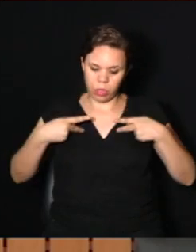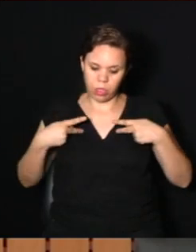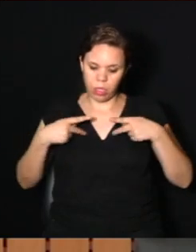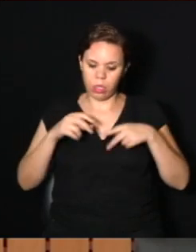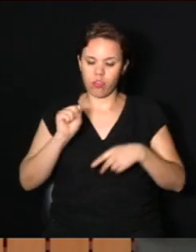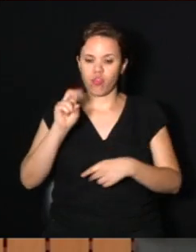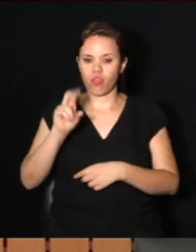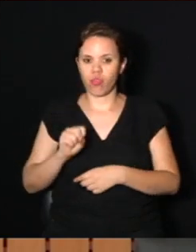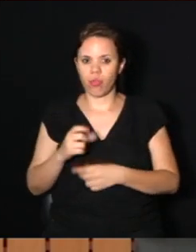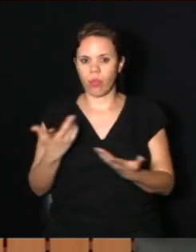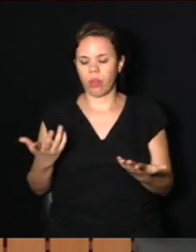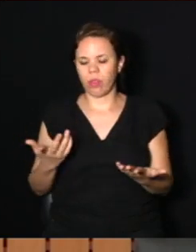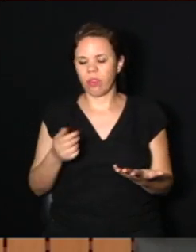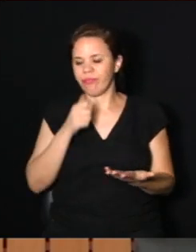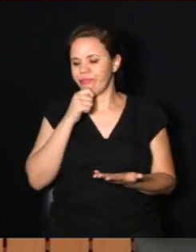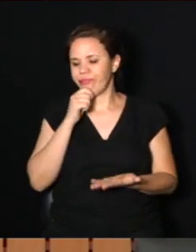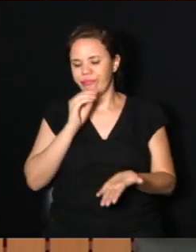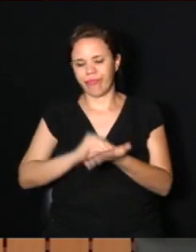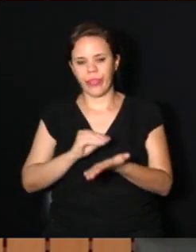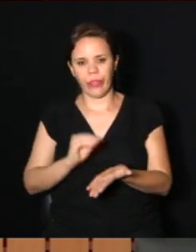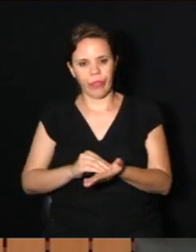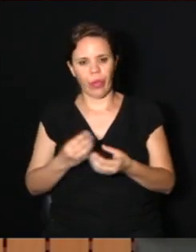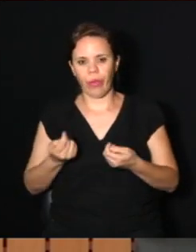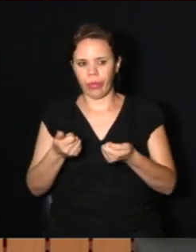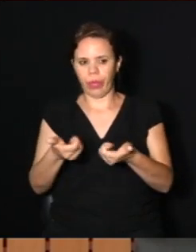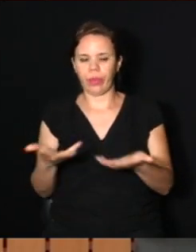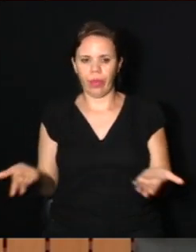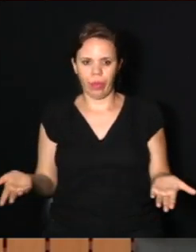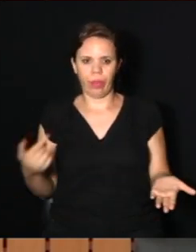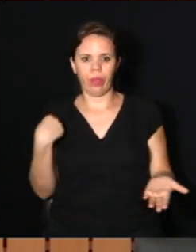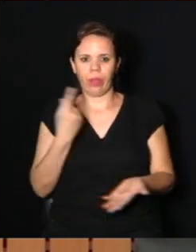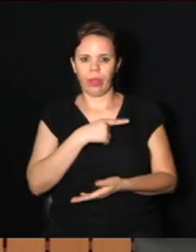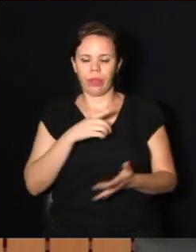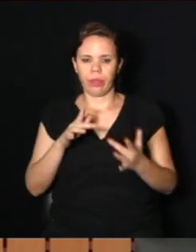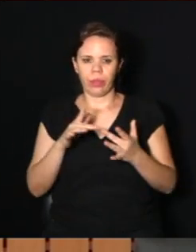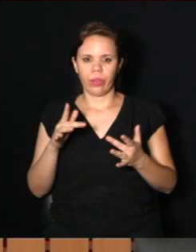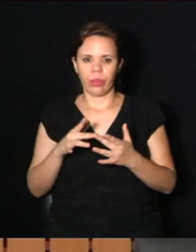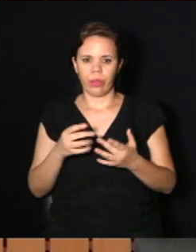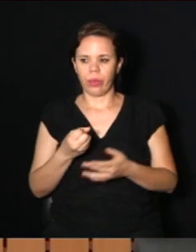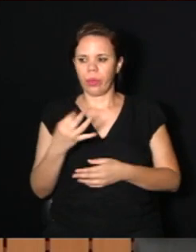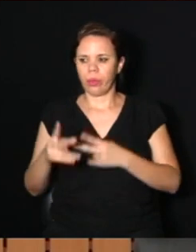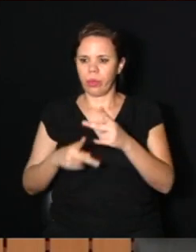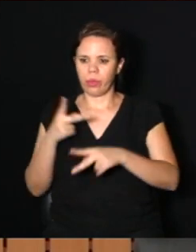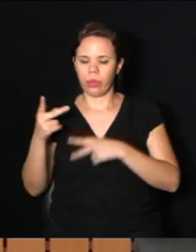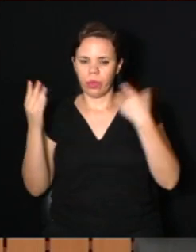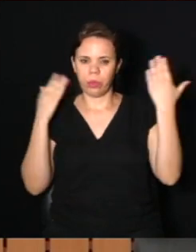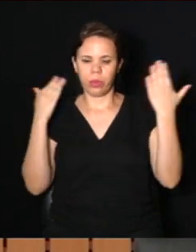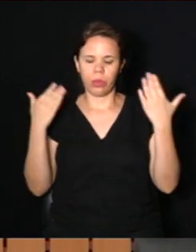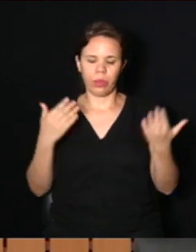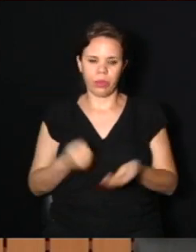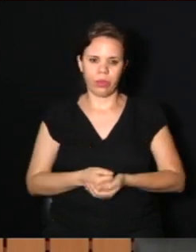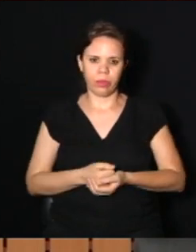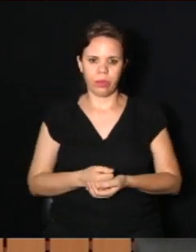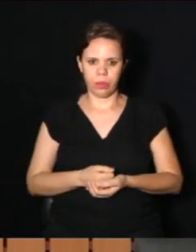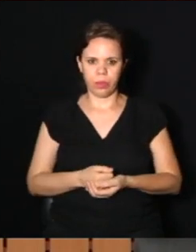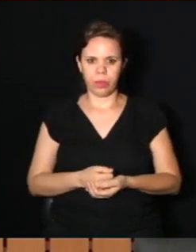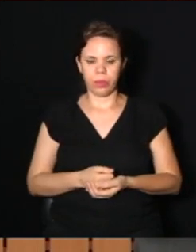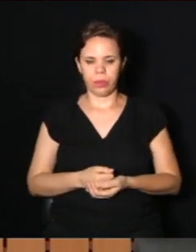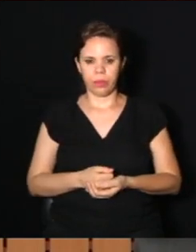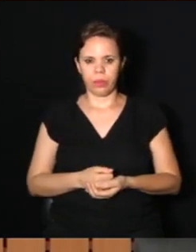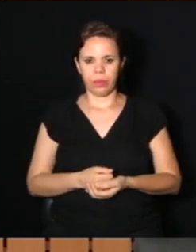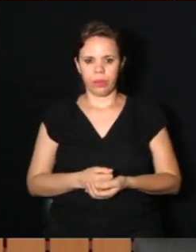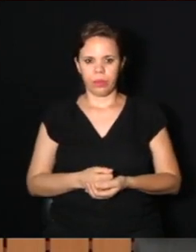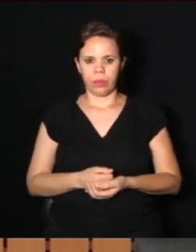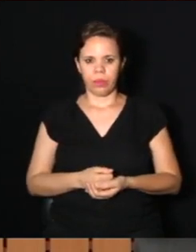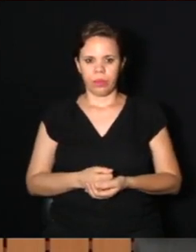Saúde preconiza. E para a gente, ao entrar em contato com a demanda dos profissionais de psicologia, a gente,